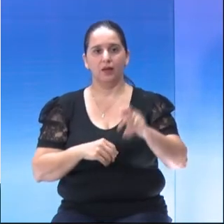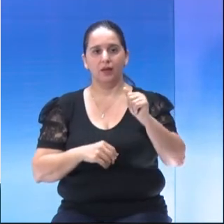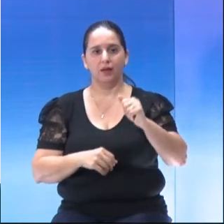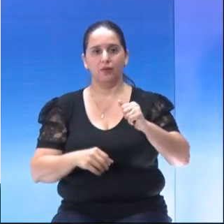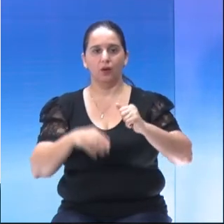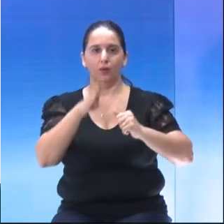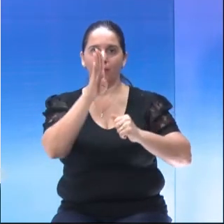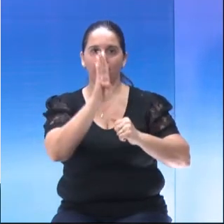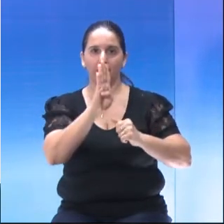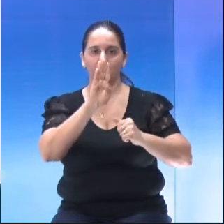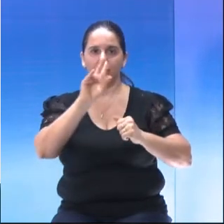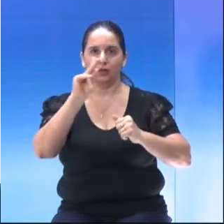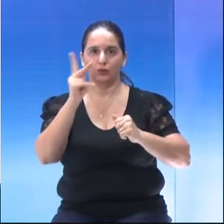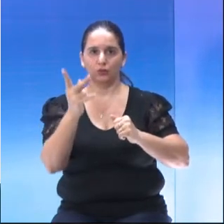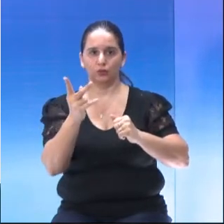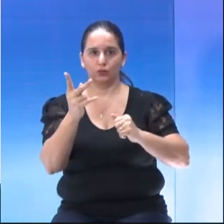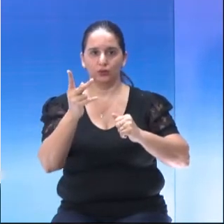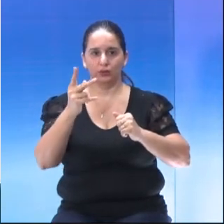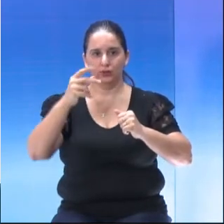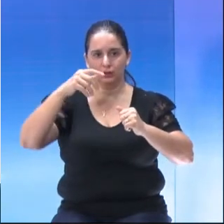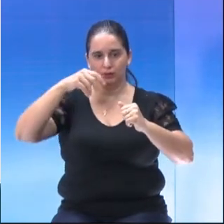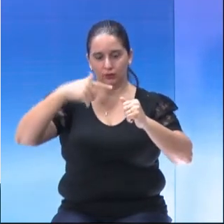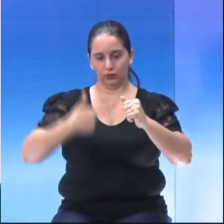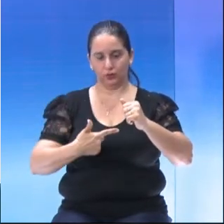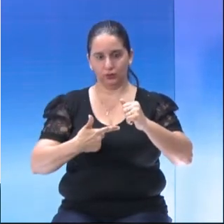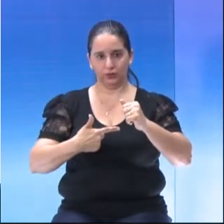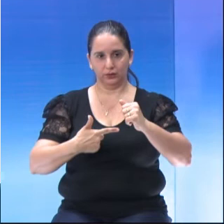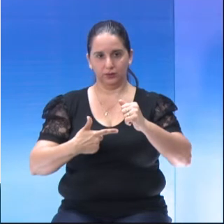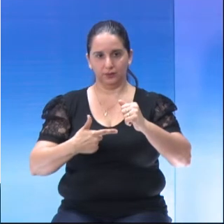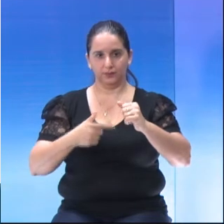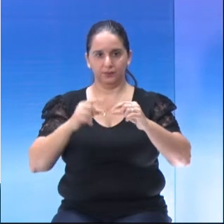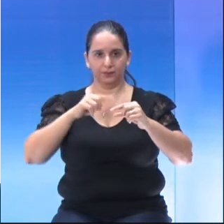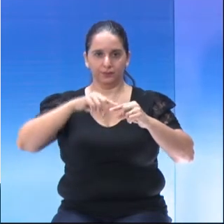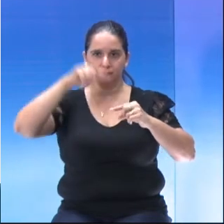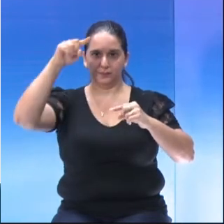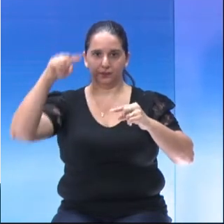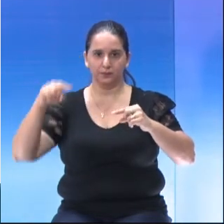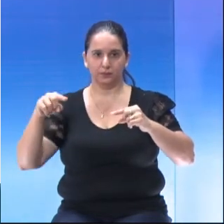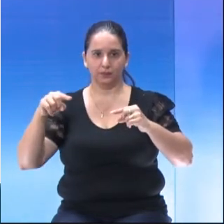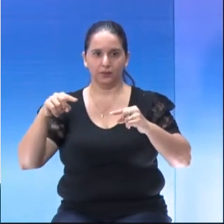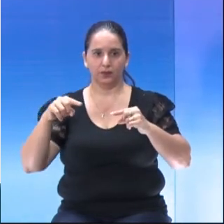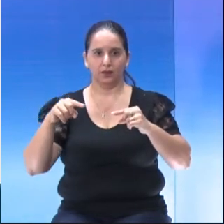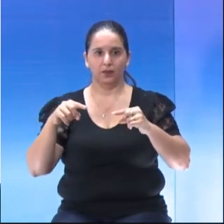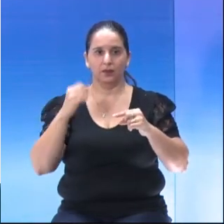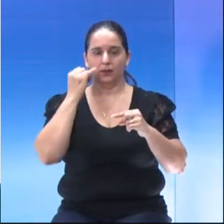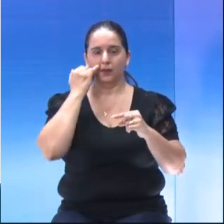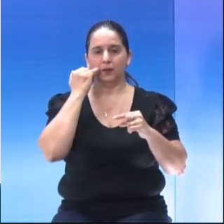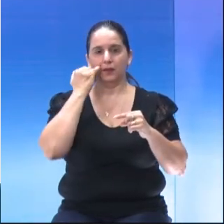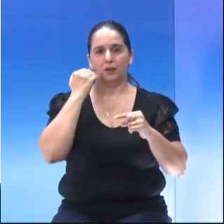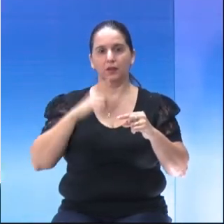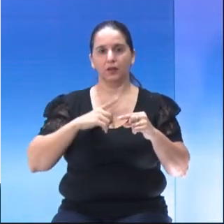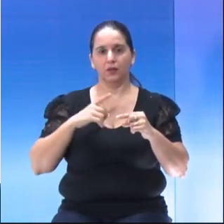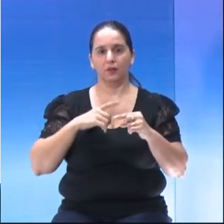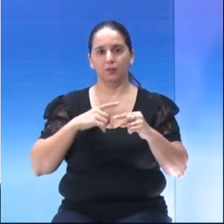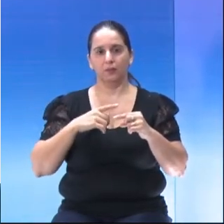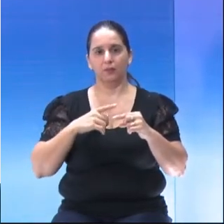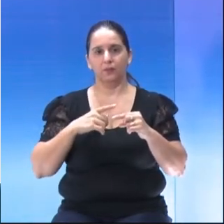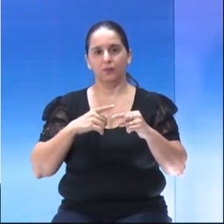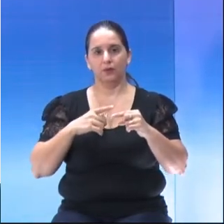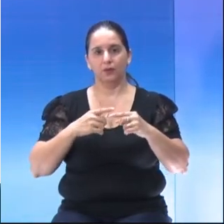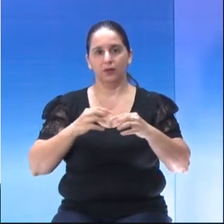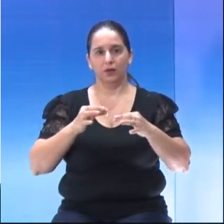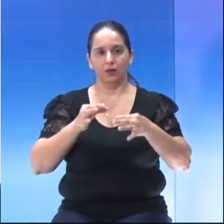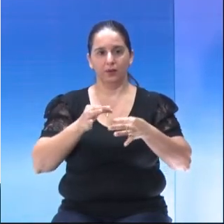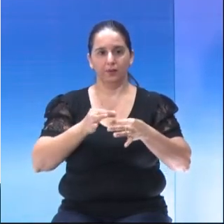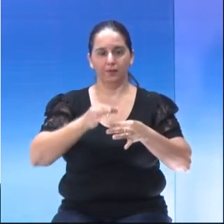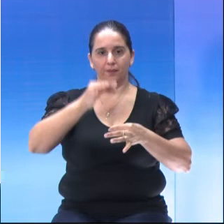em x. E tenho uma altura que vai do 0 até 2 em y. Então eu tenho base 2,